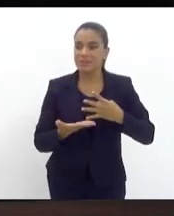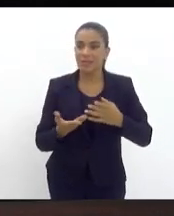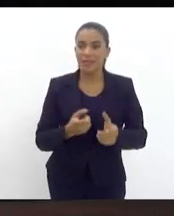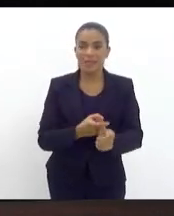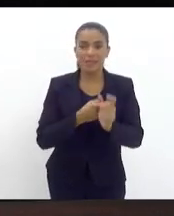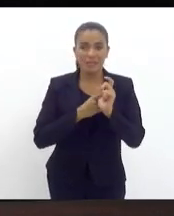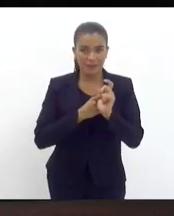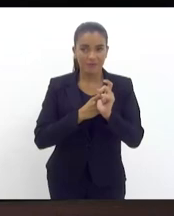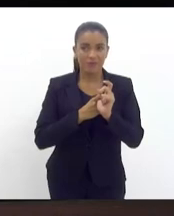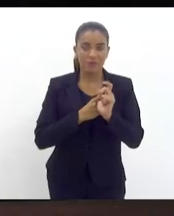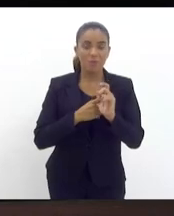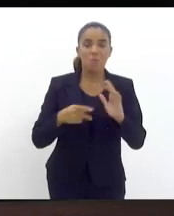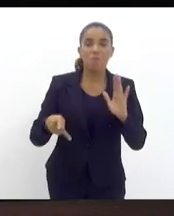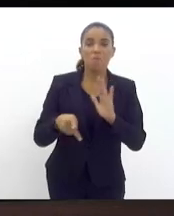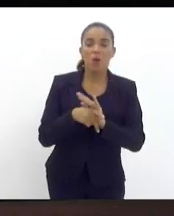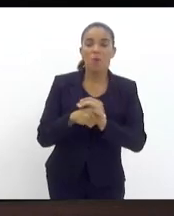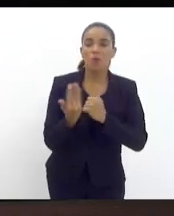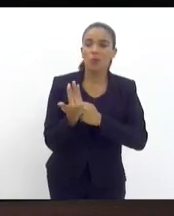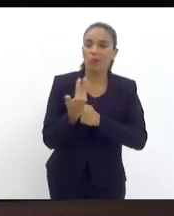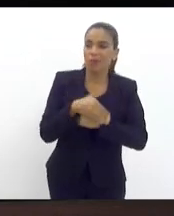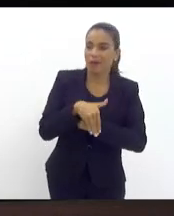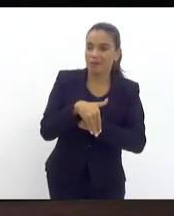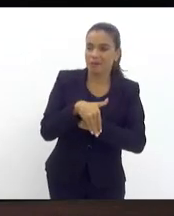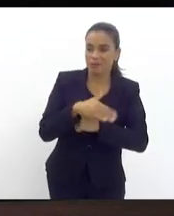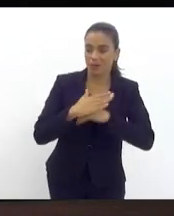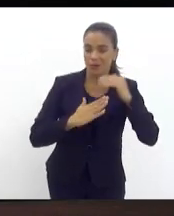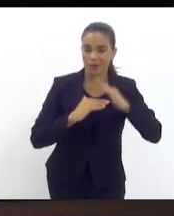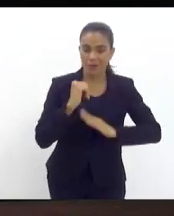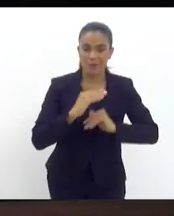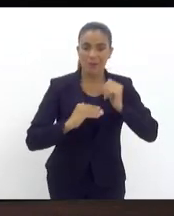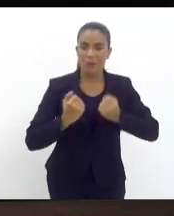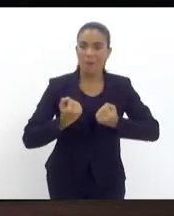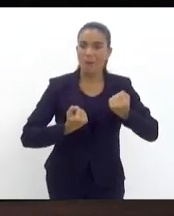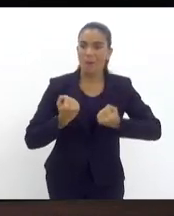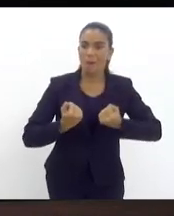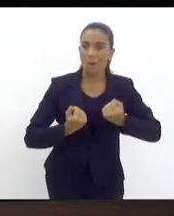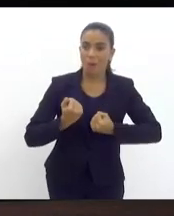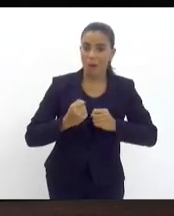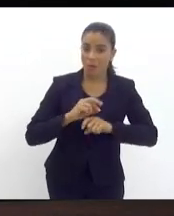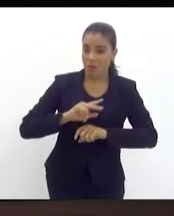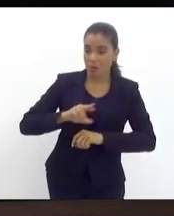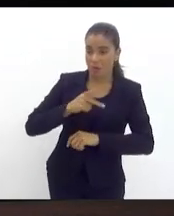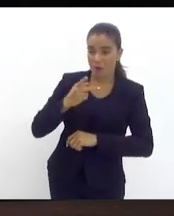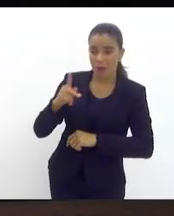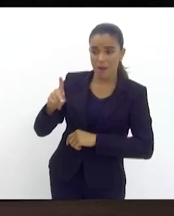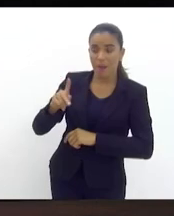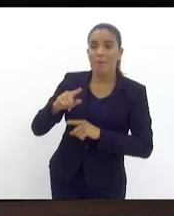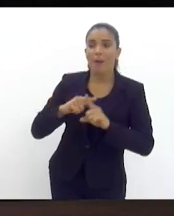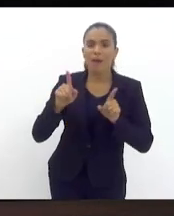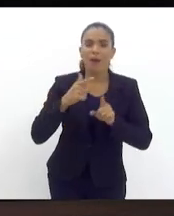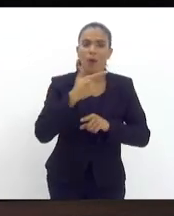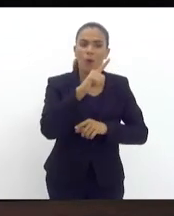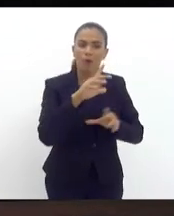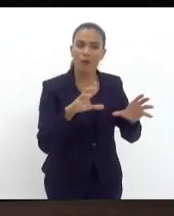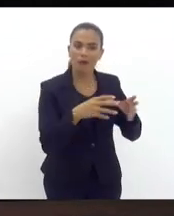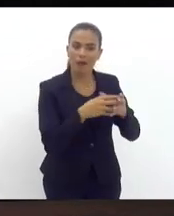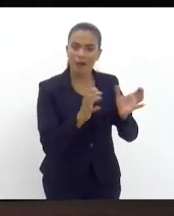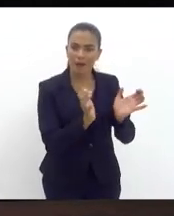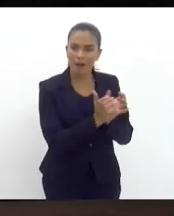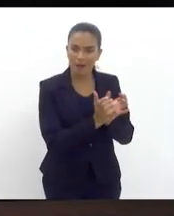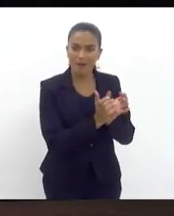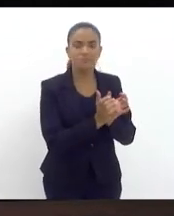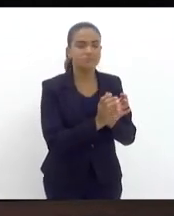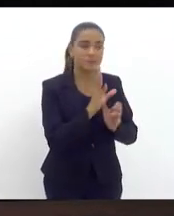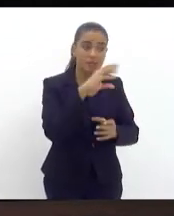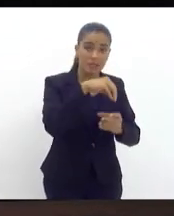pendurada dos Taxistas mas não para os mesmos sim para outra classe trabalhadora em